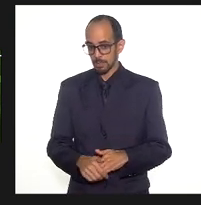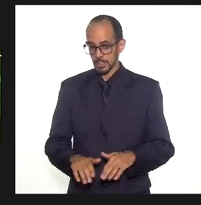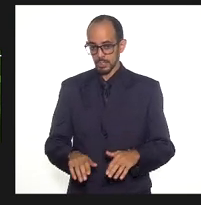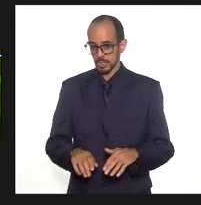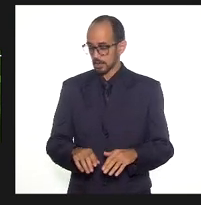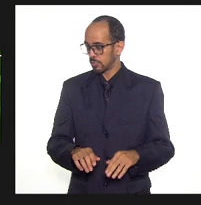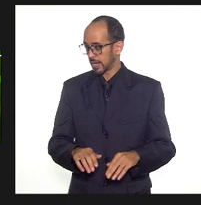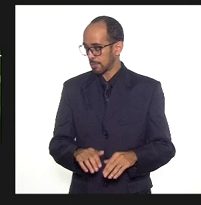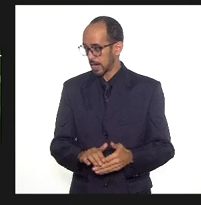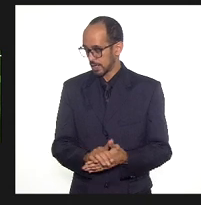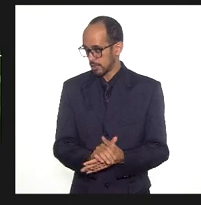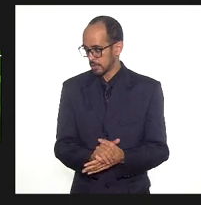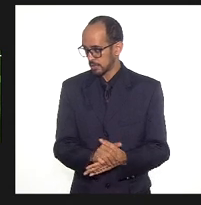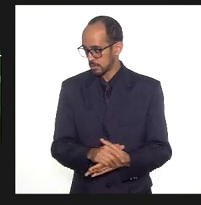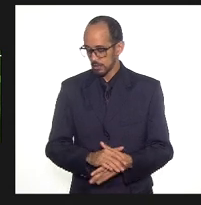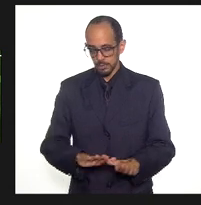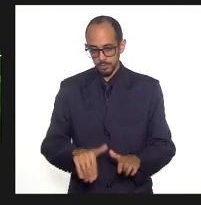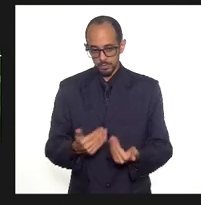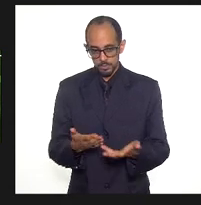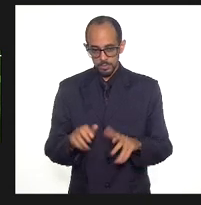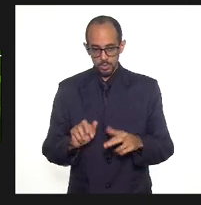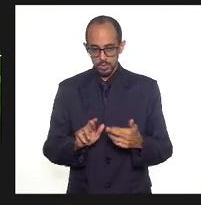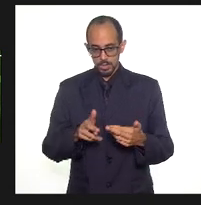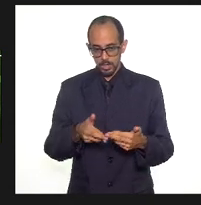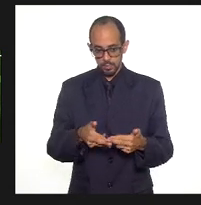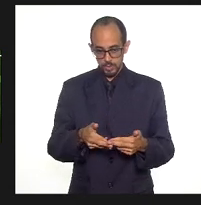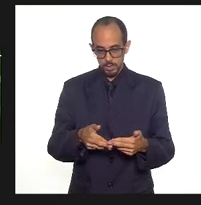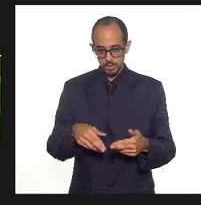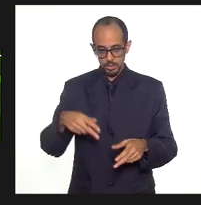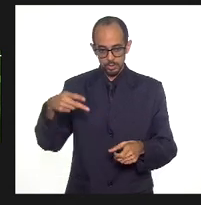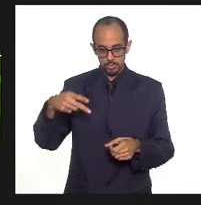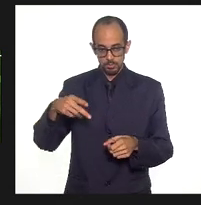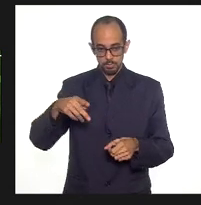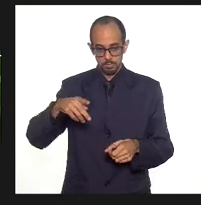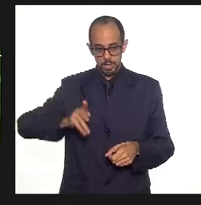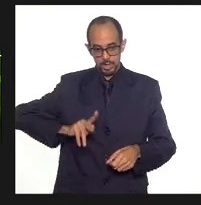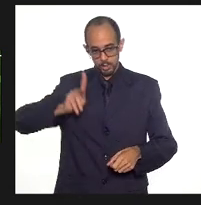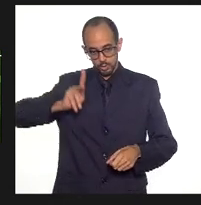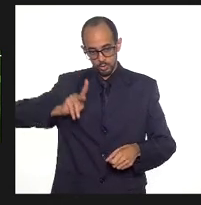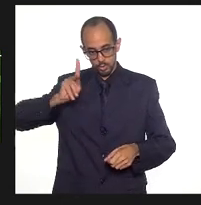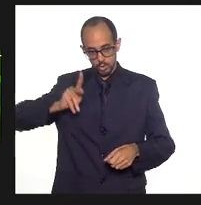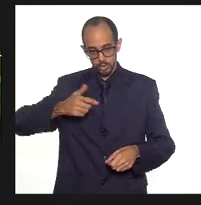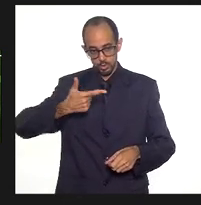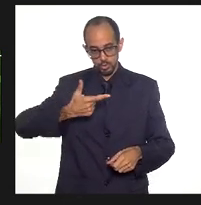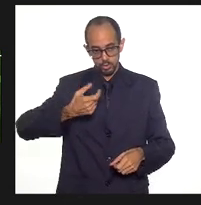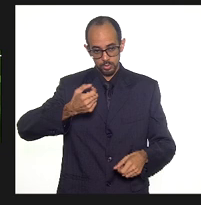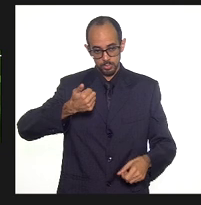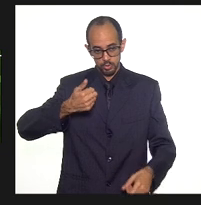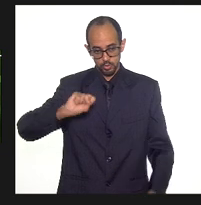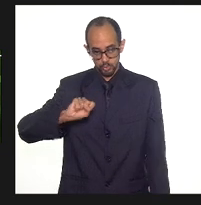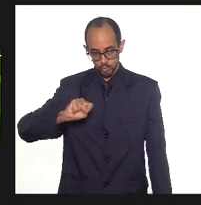normatiza o preço de referência de petróleo a partir de 2018.